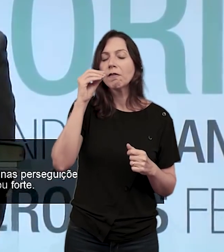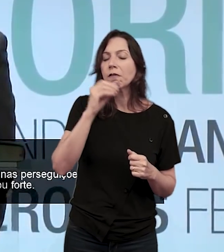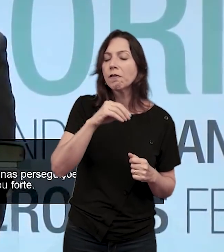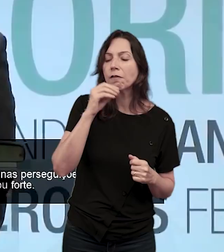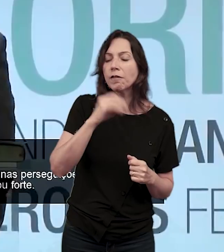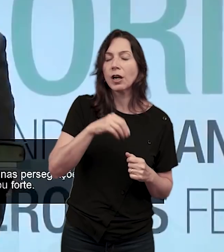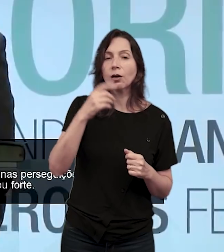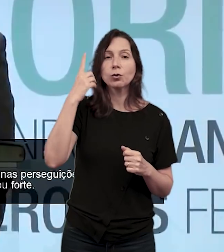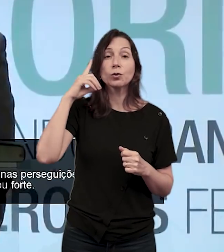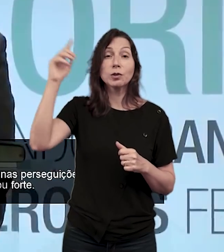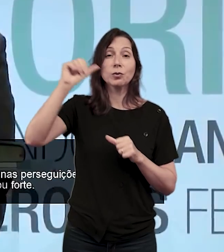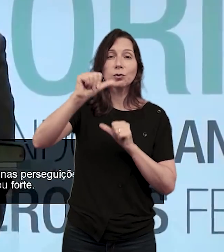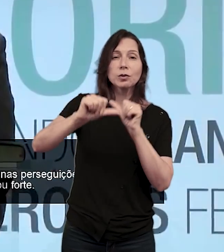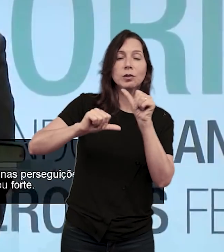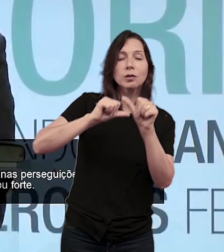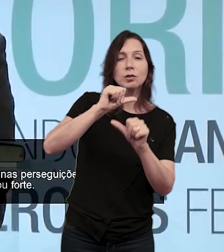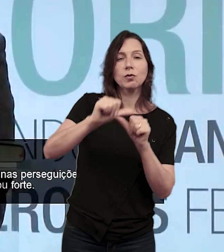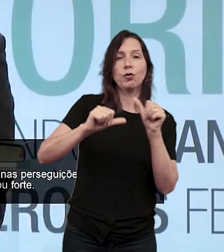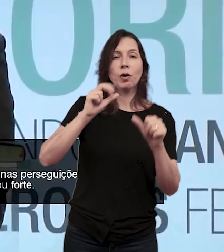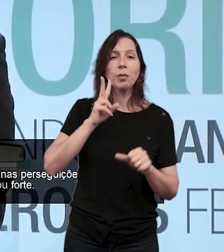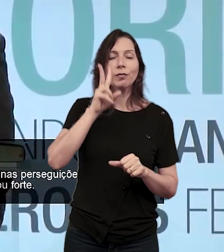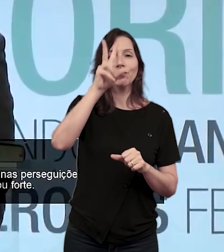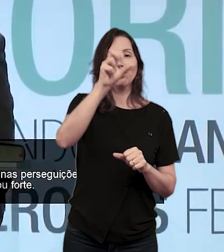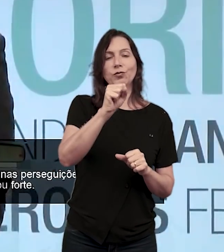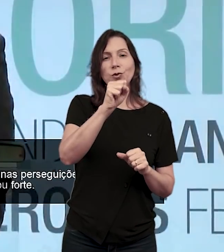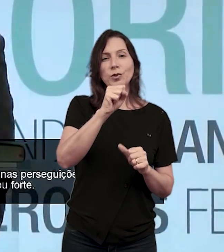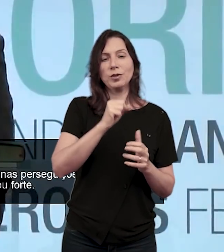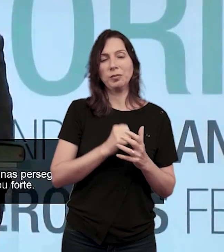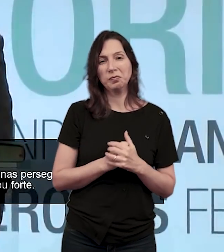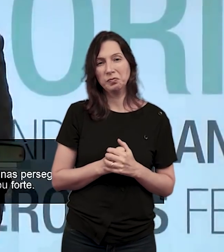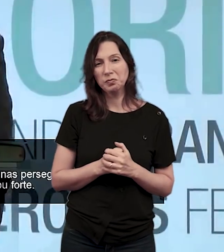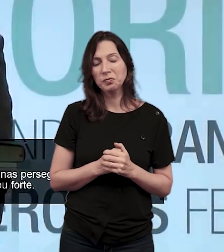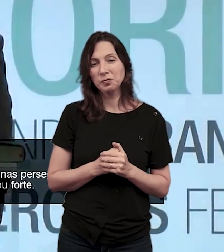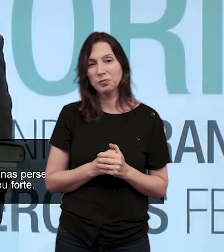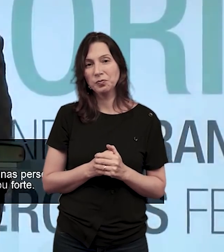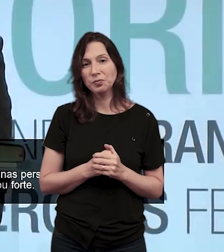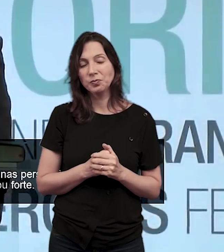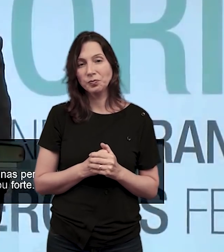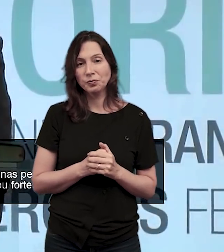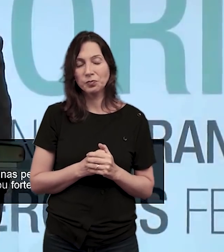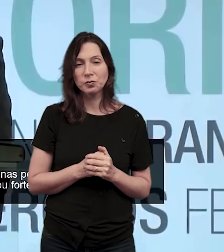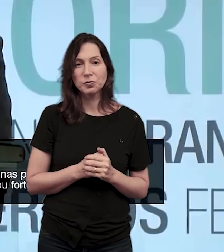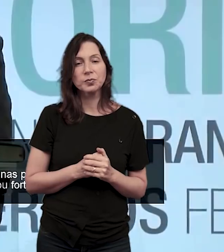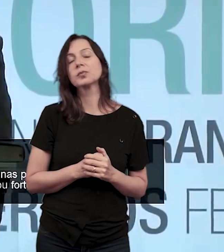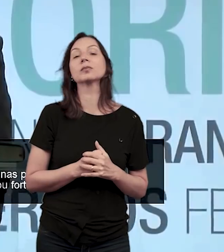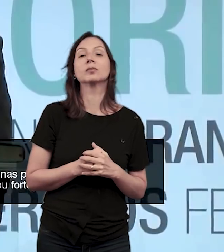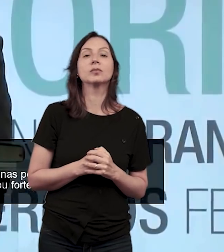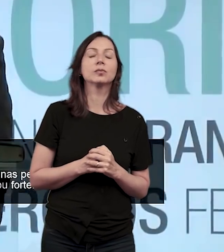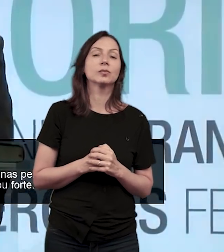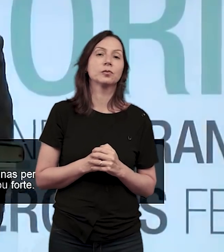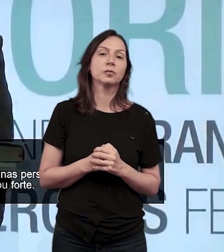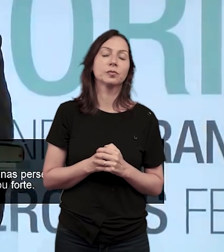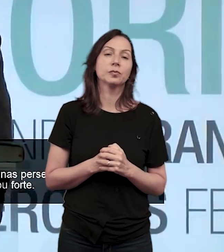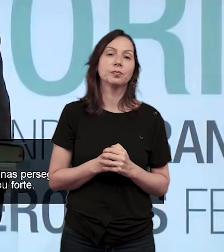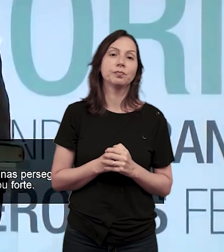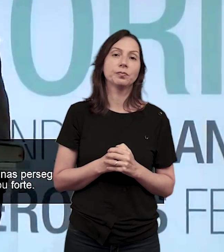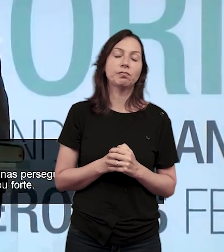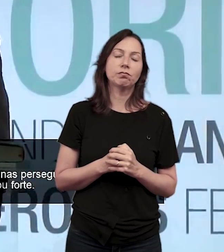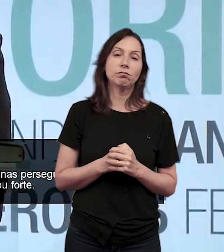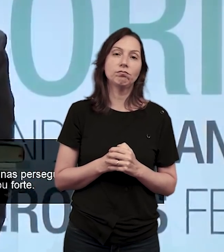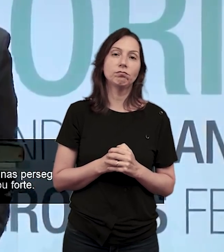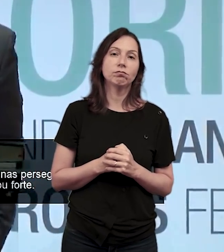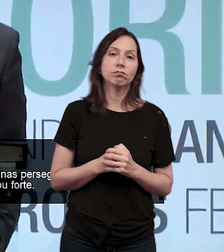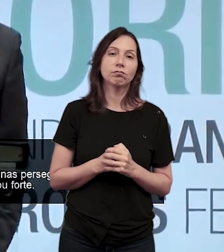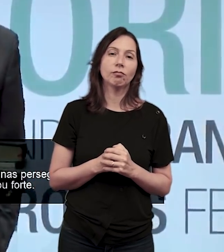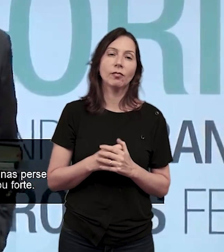fim das minhas forças. Estou de tanque vazio. Acabou. De mim, mais